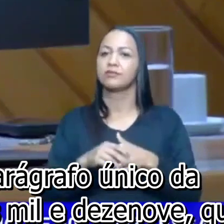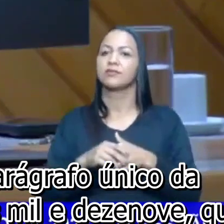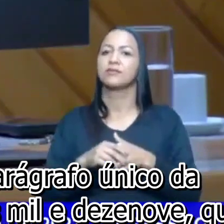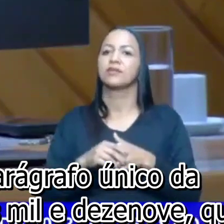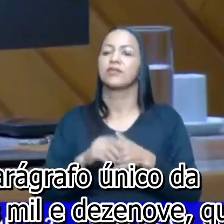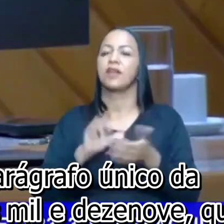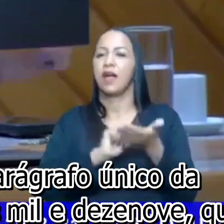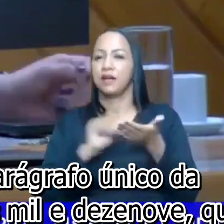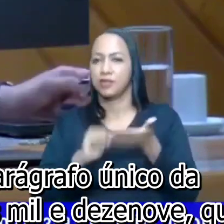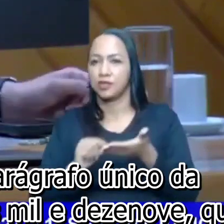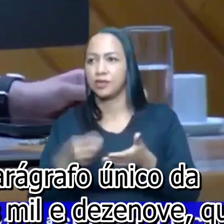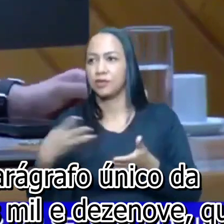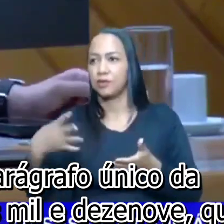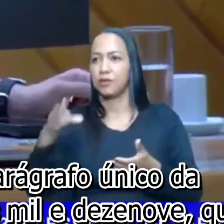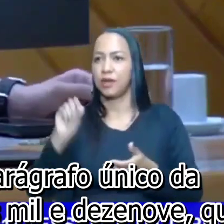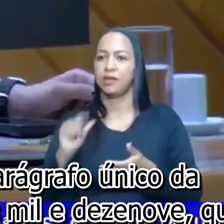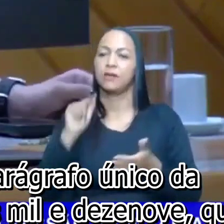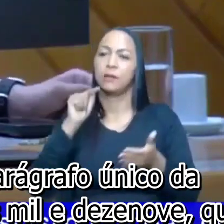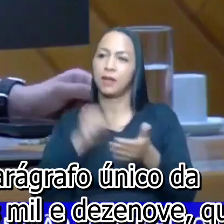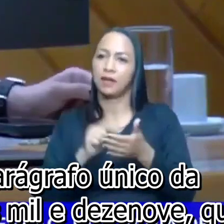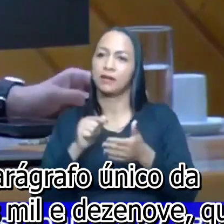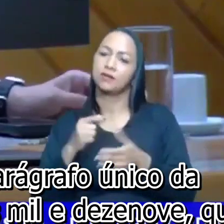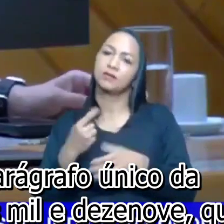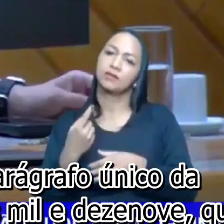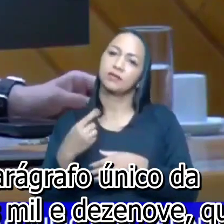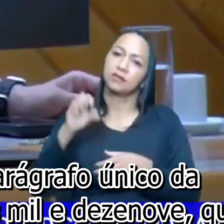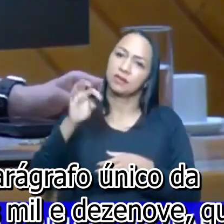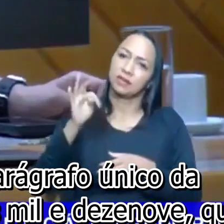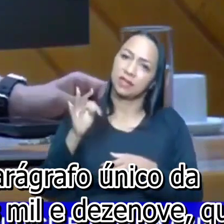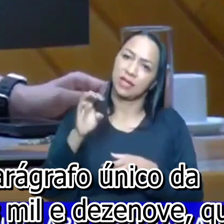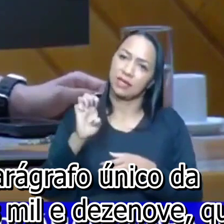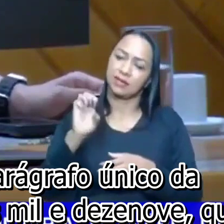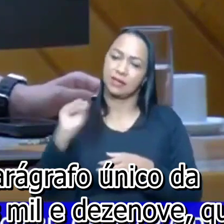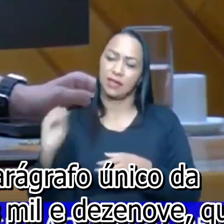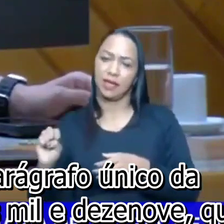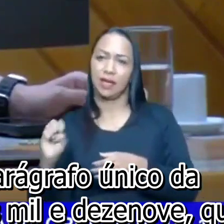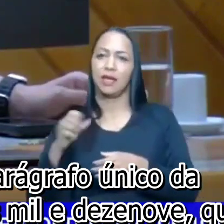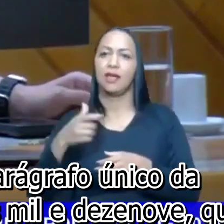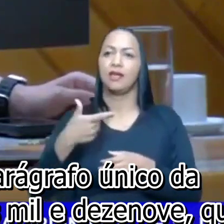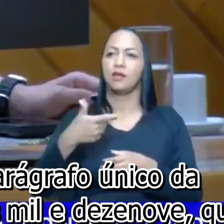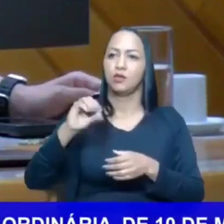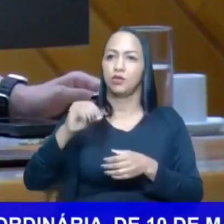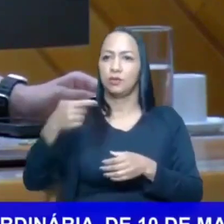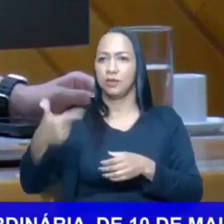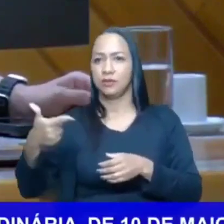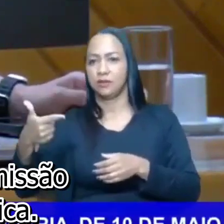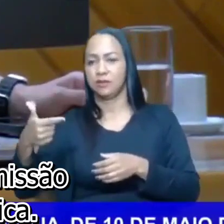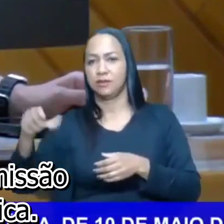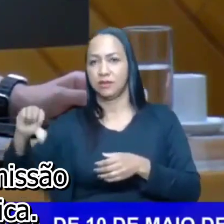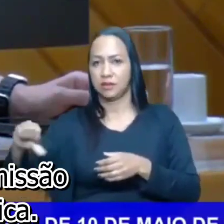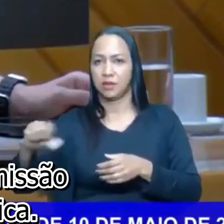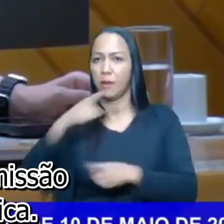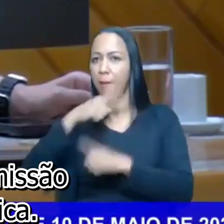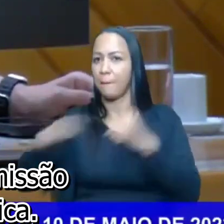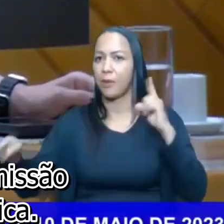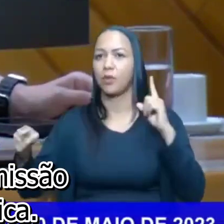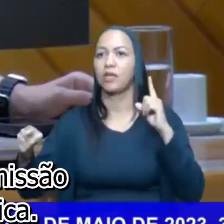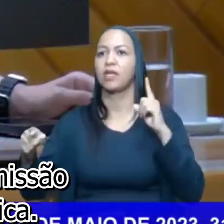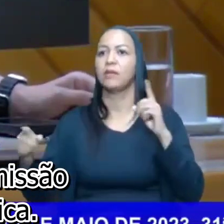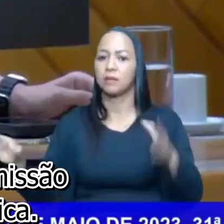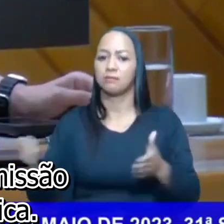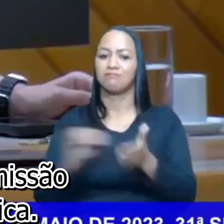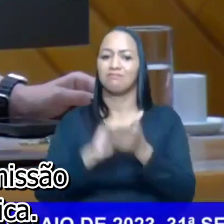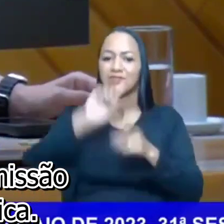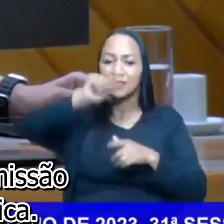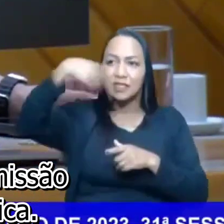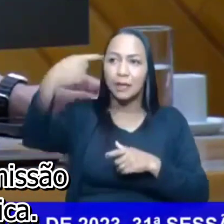artigo 40, parágrafo único da Resolução do TSE 23.604/2019, que proíbe a juntada de documentos após a emissão de